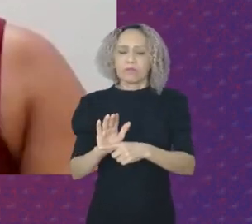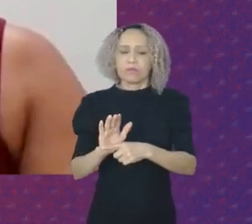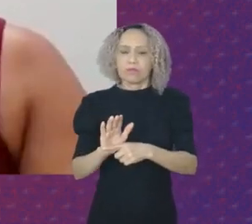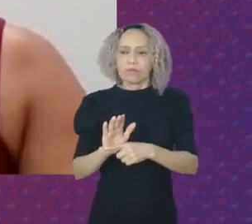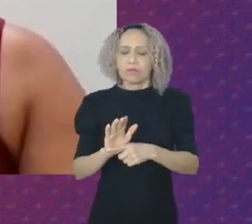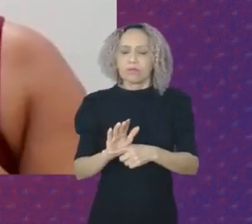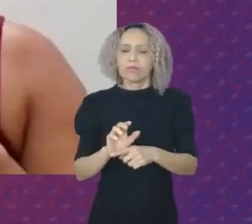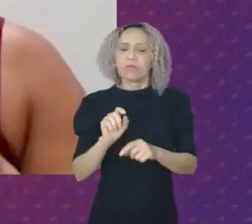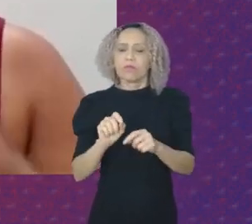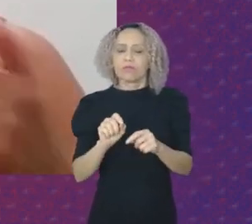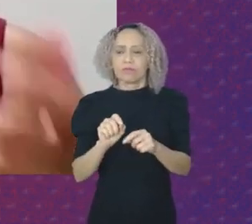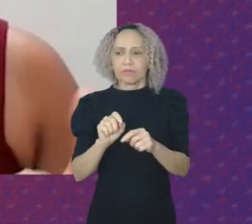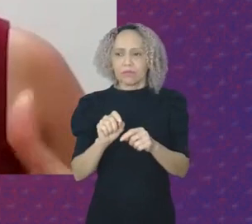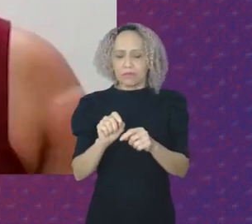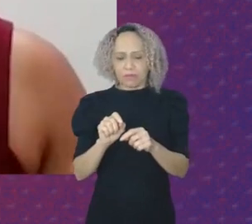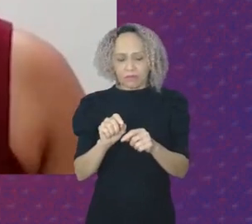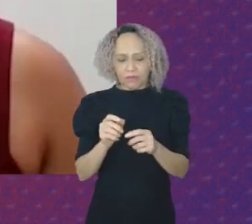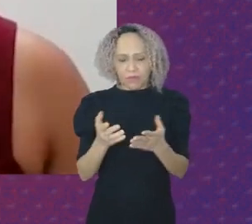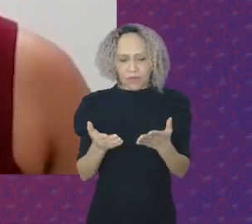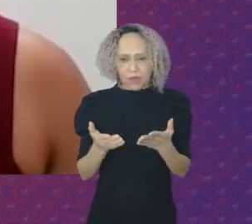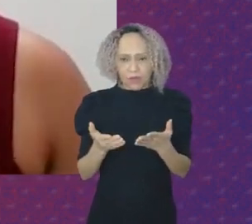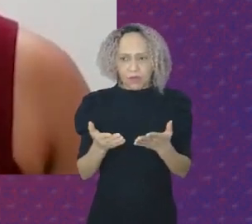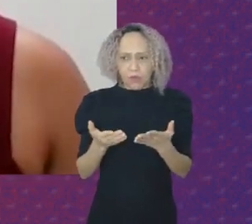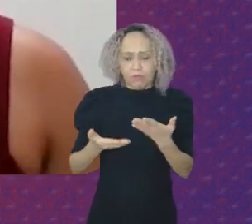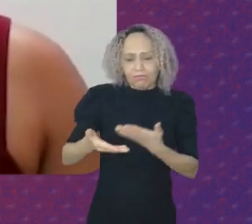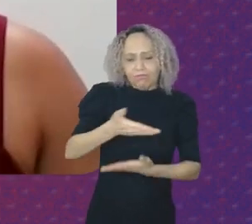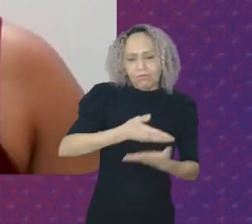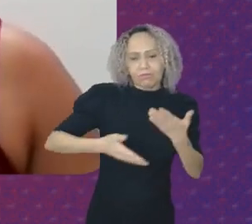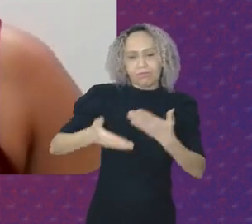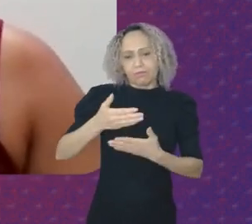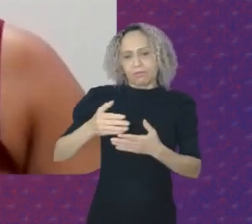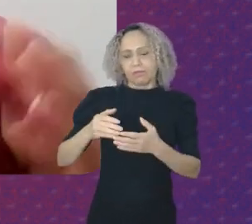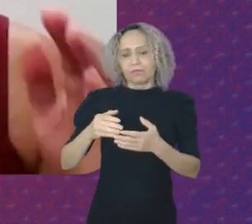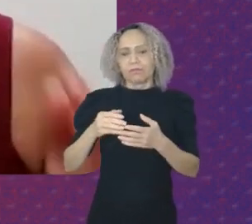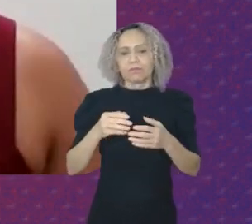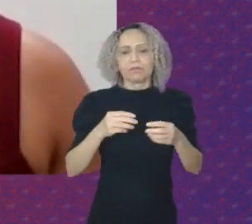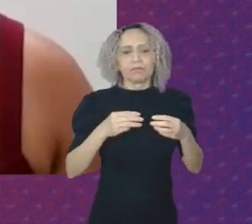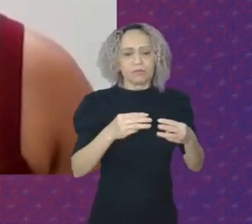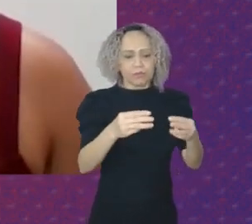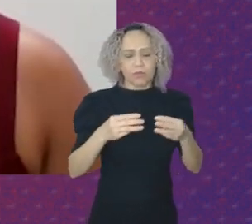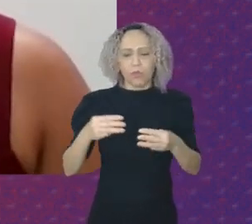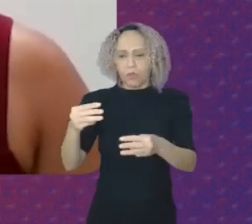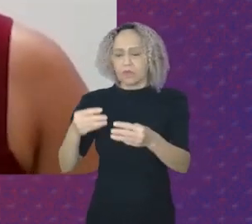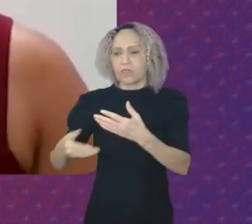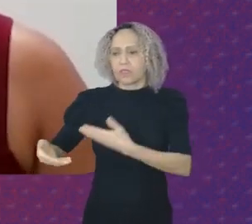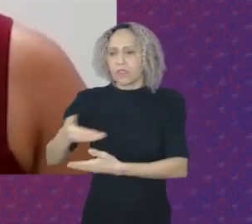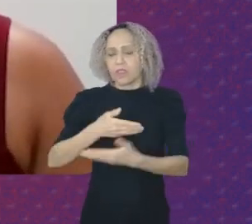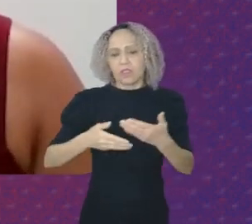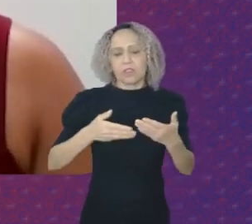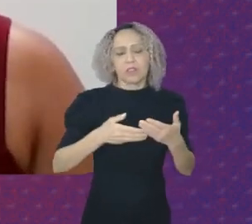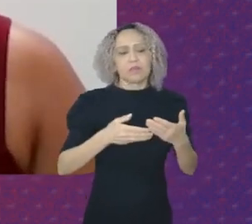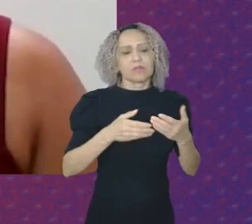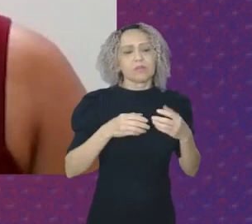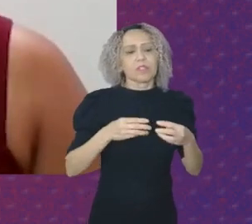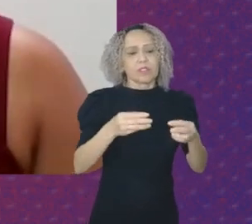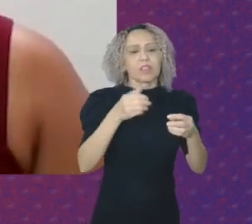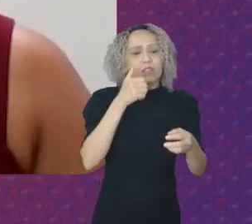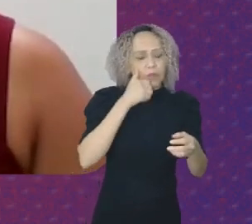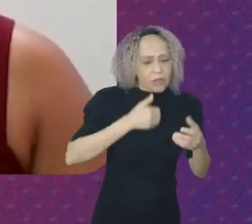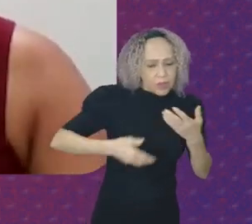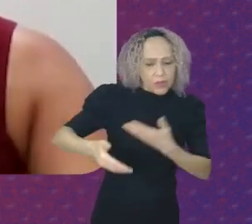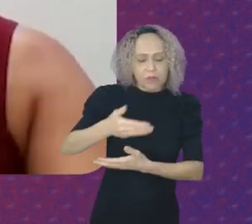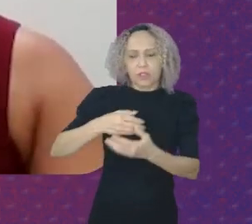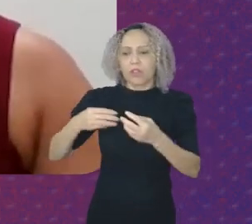nortear esse eixo a partir da articulação, inclusive com os outros ministérios, né? Então, esse eixo de fortalecimento da Patrulha Maria da Penha para nós é